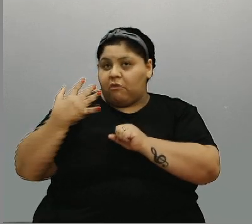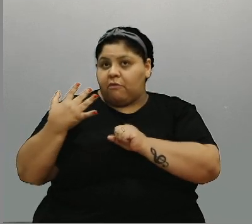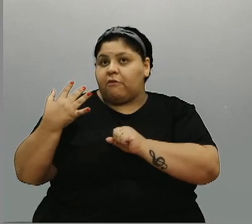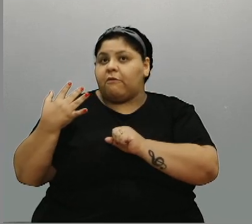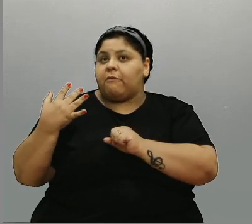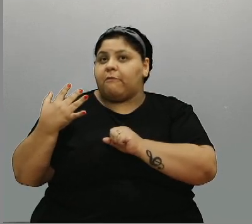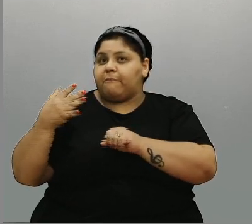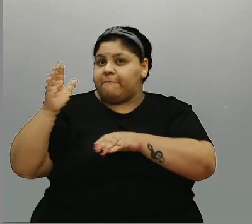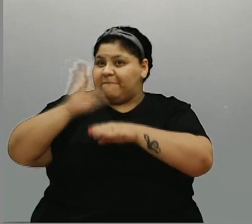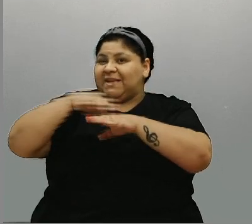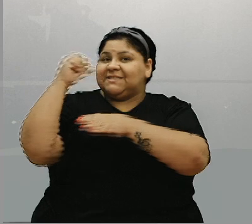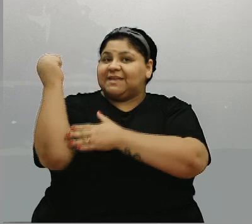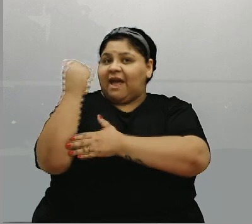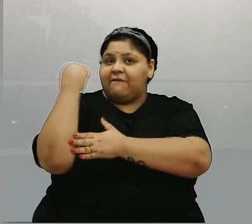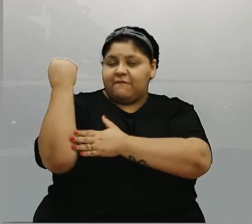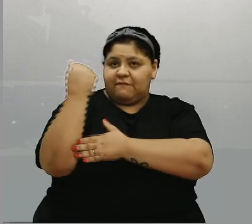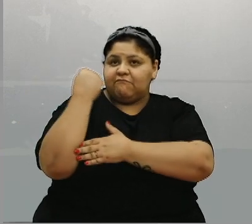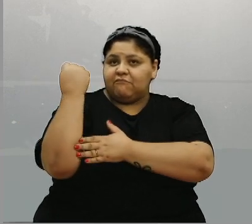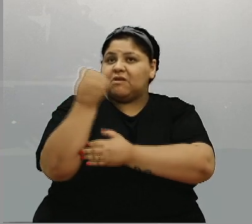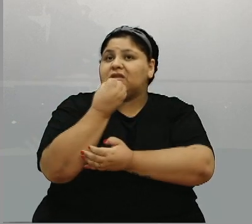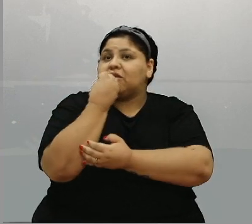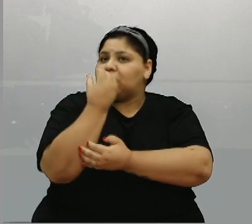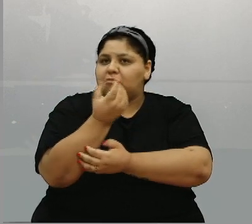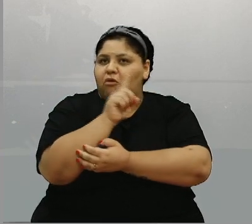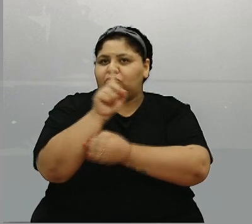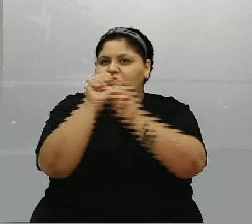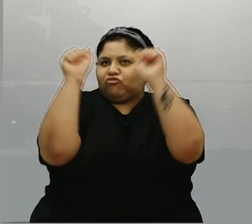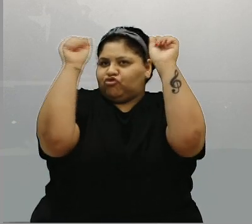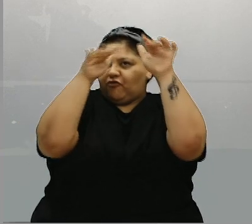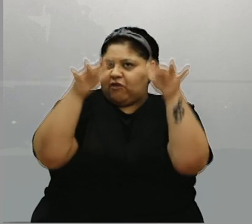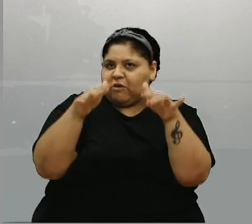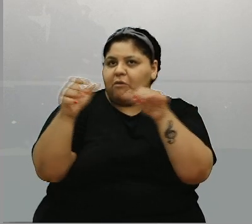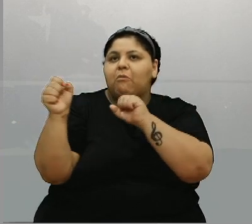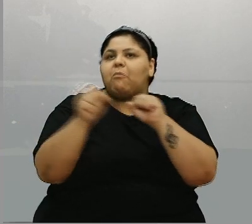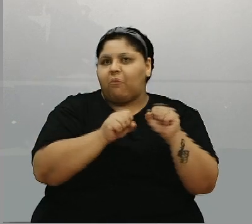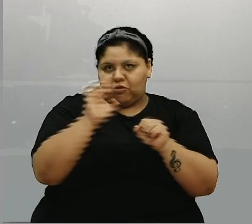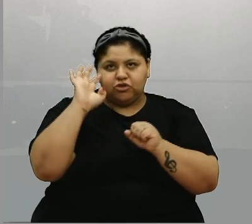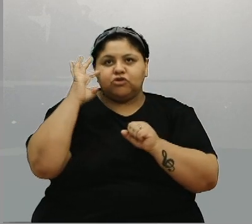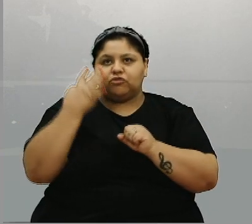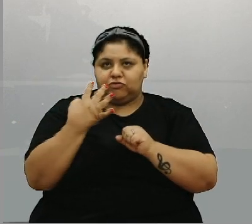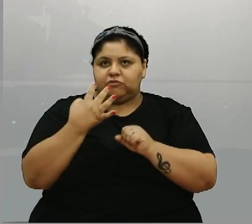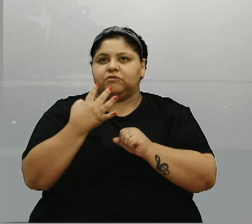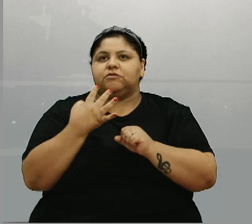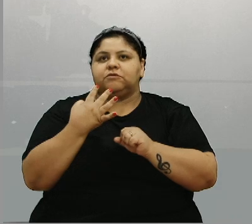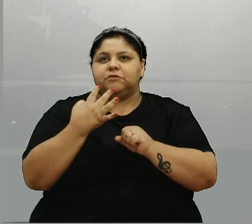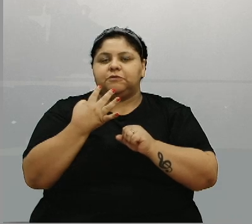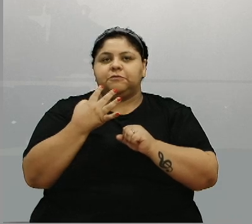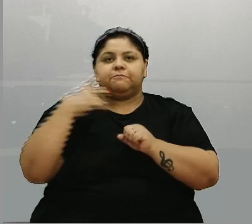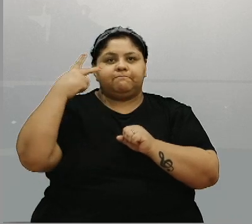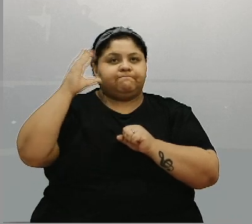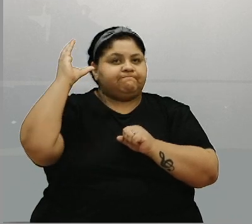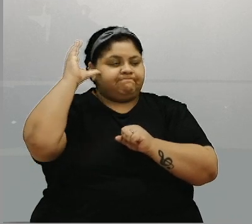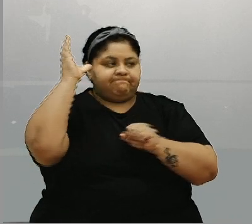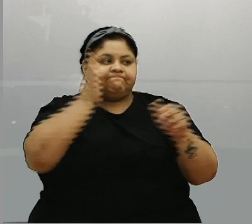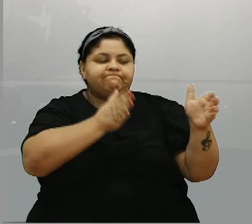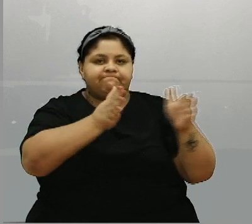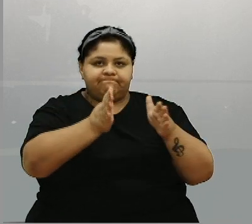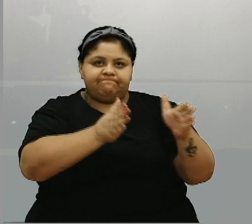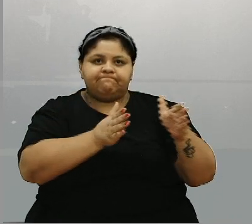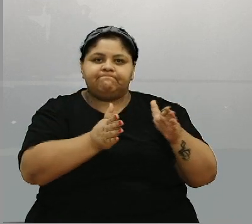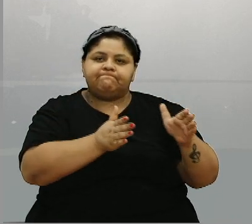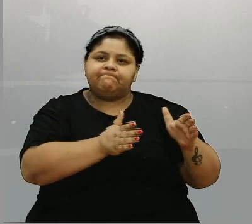situação mais grave, né, e que bom que não está chovendo, porque pode vir a acontecer algo, vereador Cadore, nesse período,